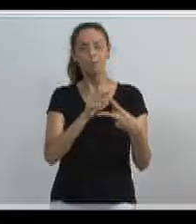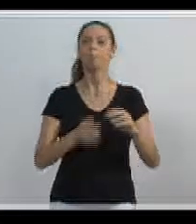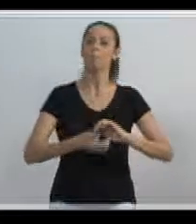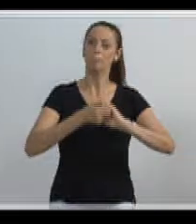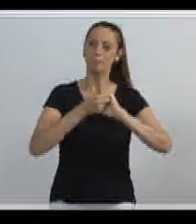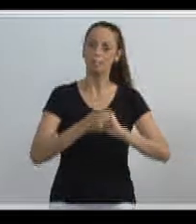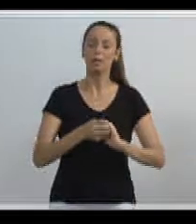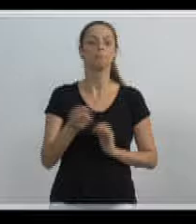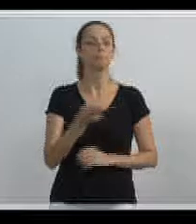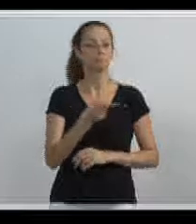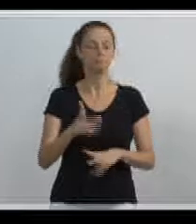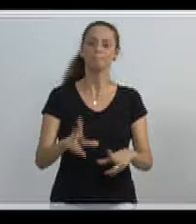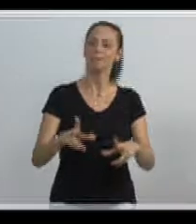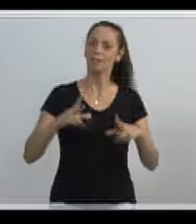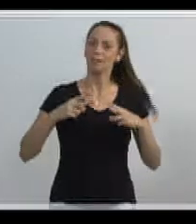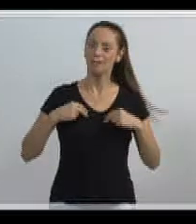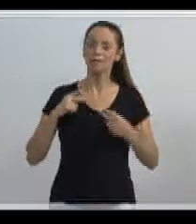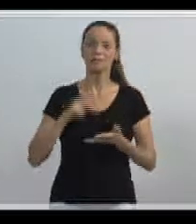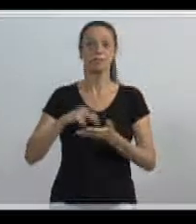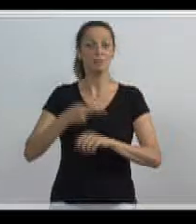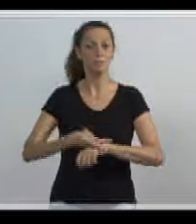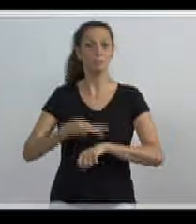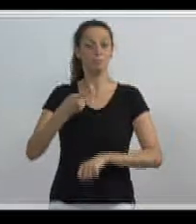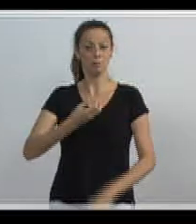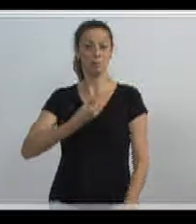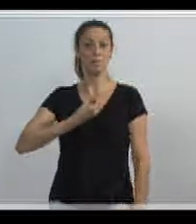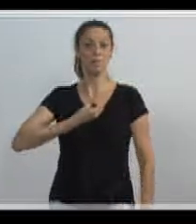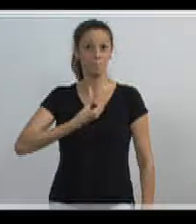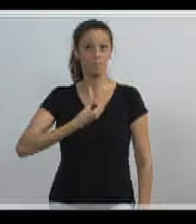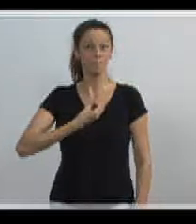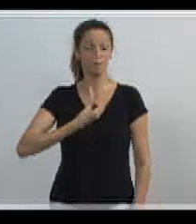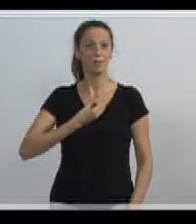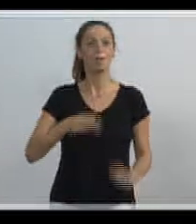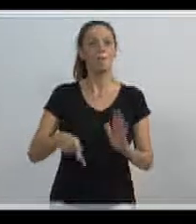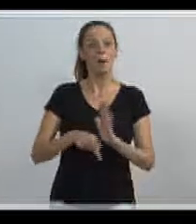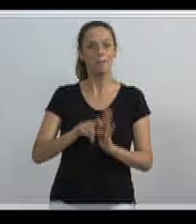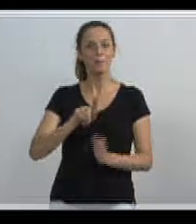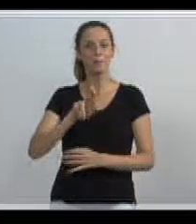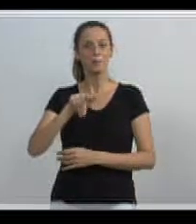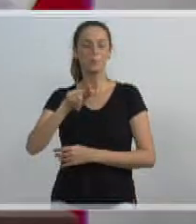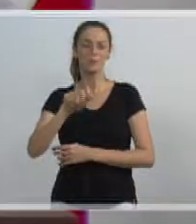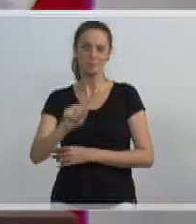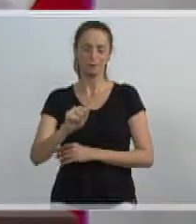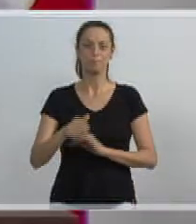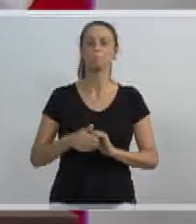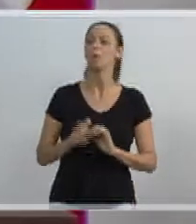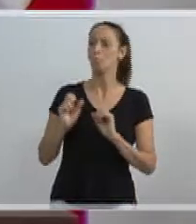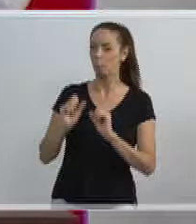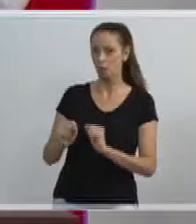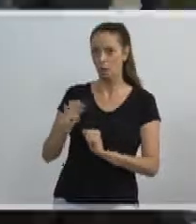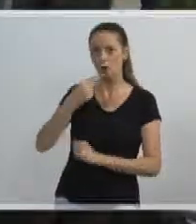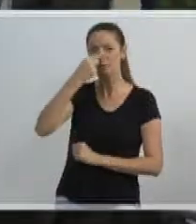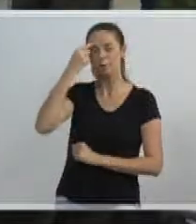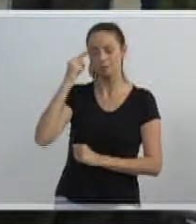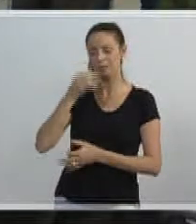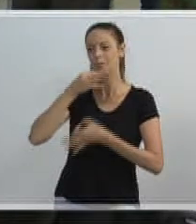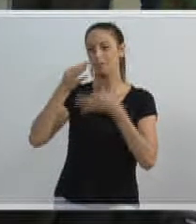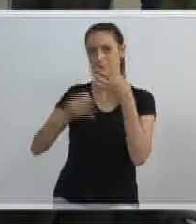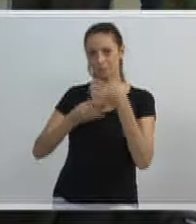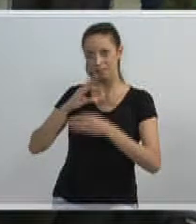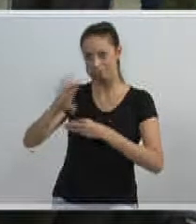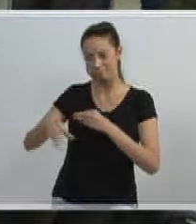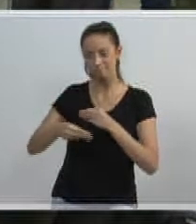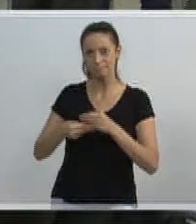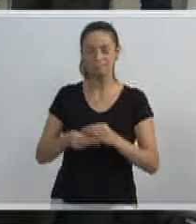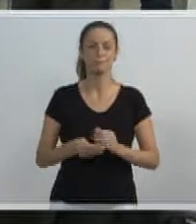com certeza esse troféu, essa medalha Guga Kirten. Com o maior prazer, Ito. Com a palavra, em